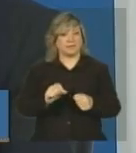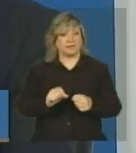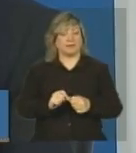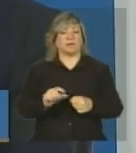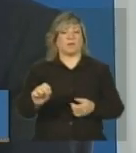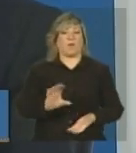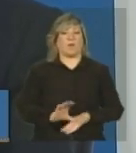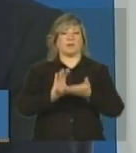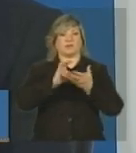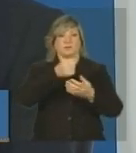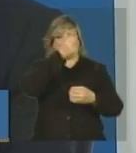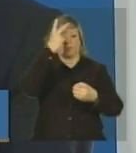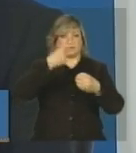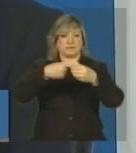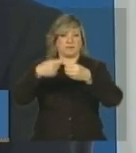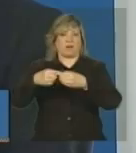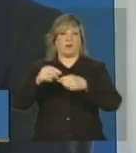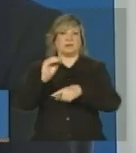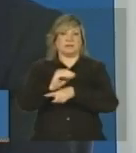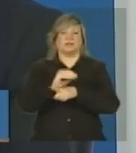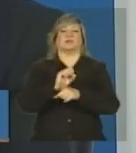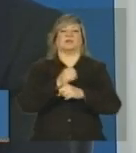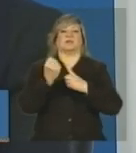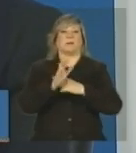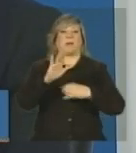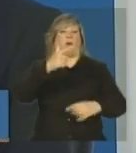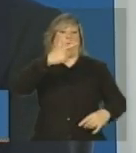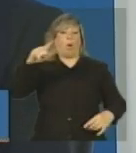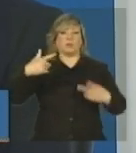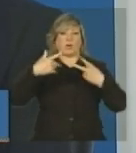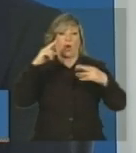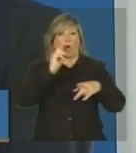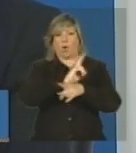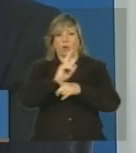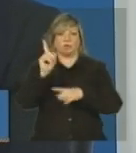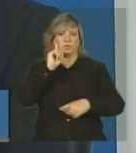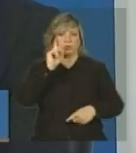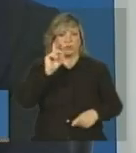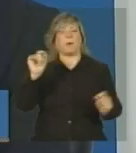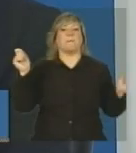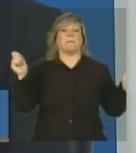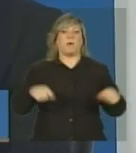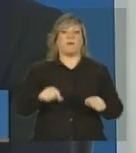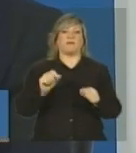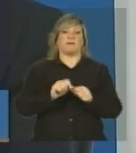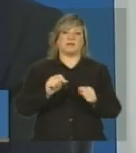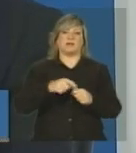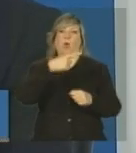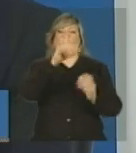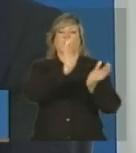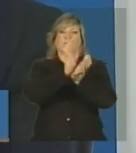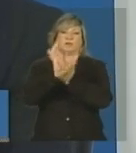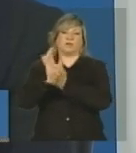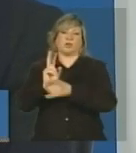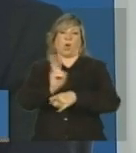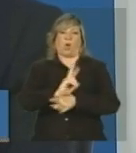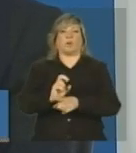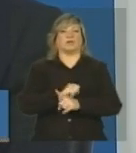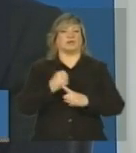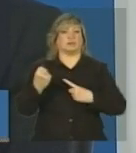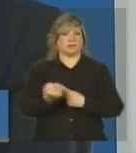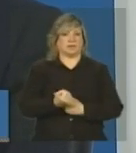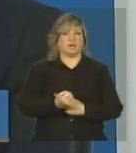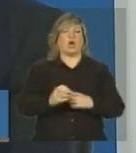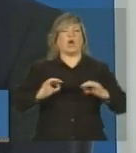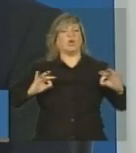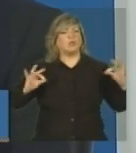Municipal de Assistência Social. Mas outras atividades de controle do dia a dia podem ser feitas por outras instâncias de controle social. E todas